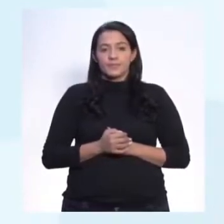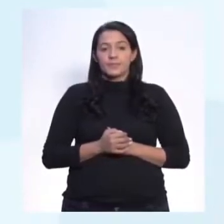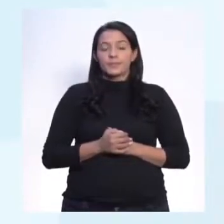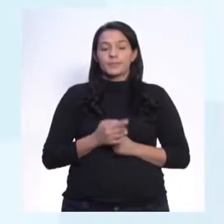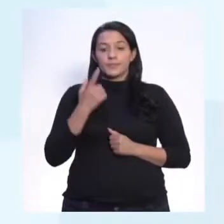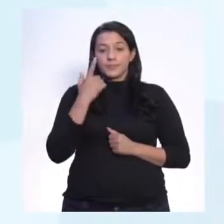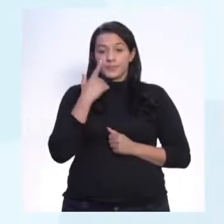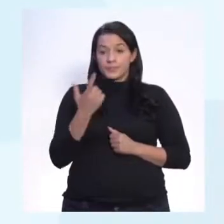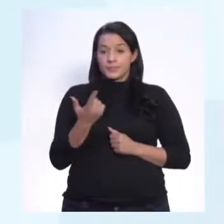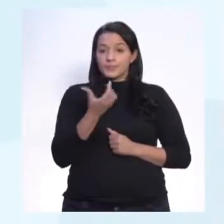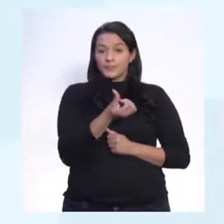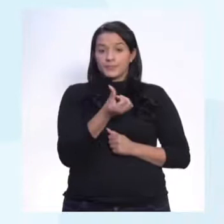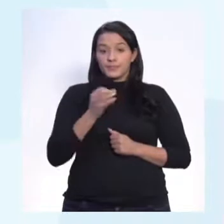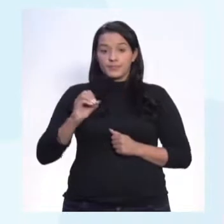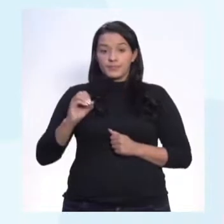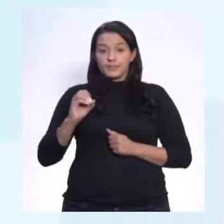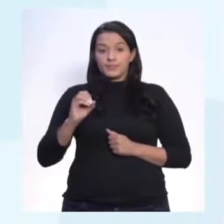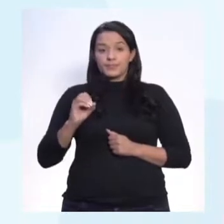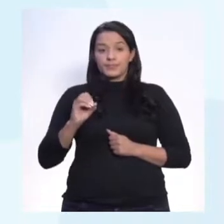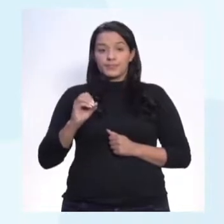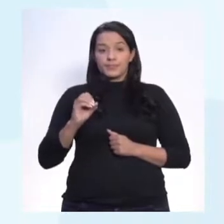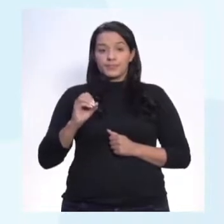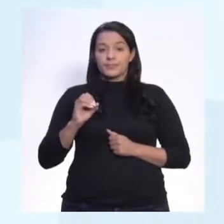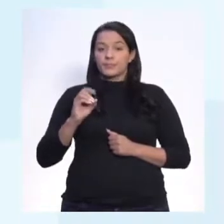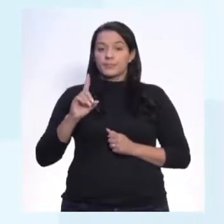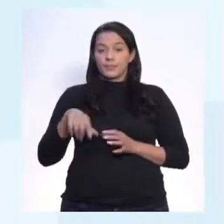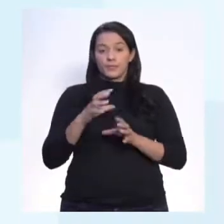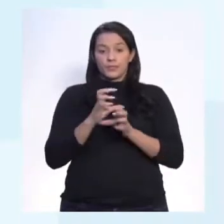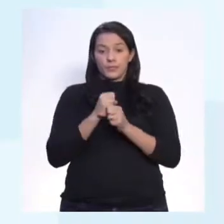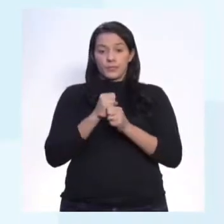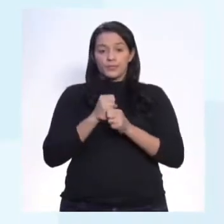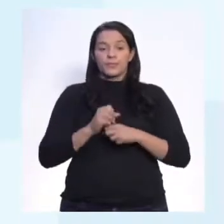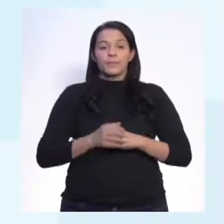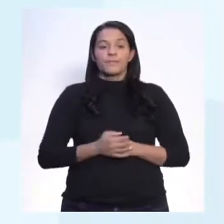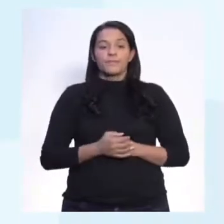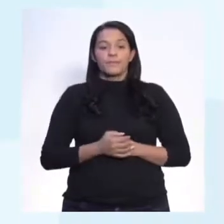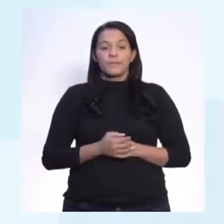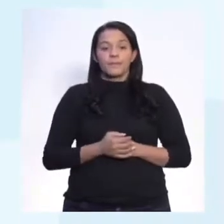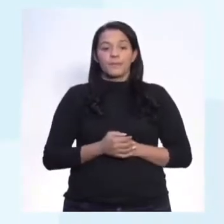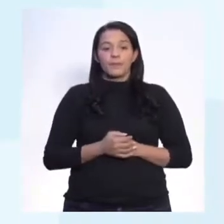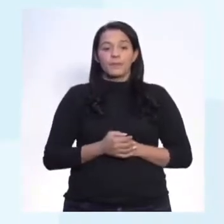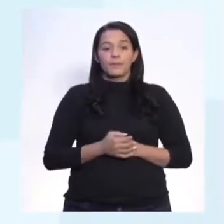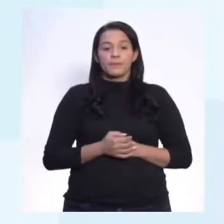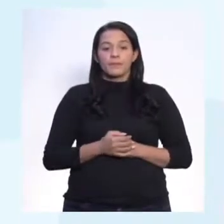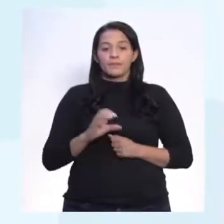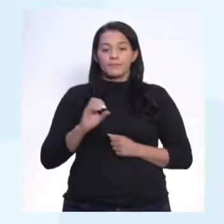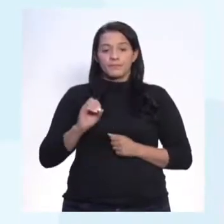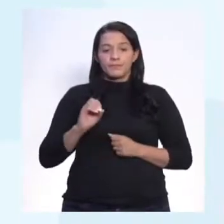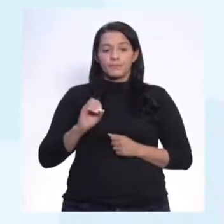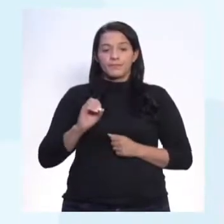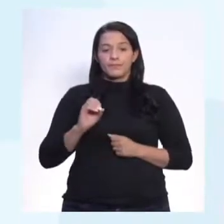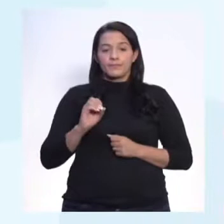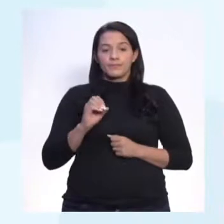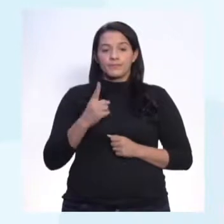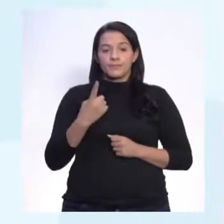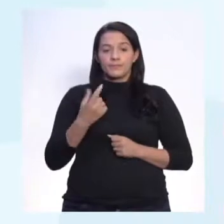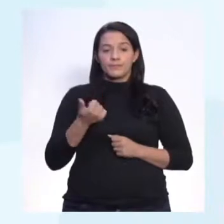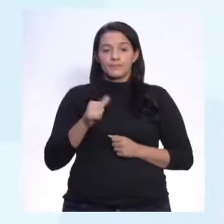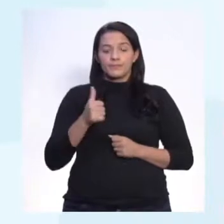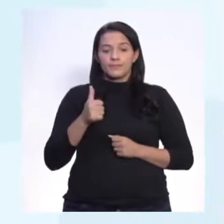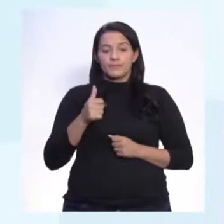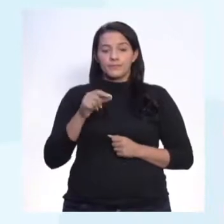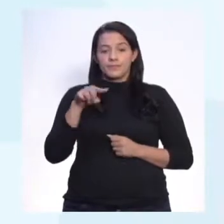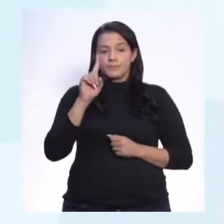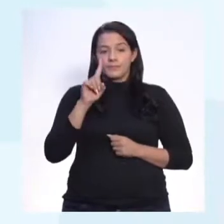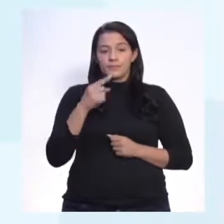2, 6. 1 vezes 5, 5. 1 vezes 1, 1. 0, 11, vai